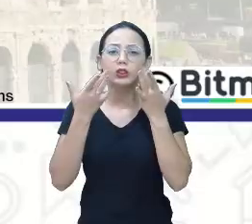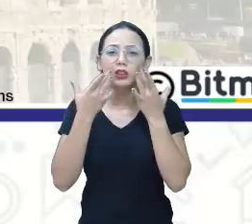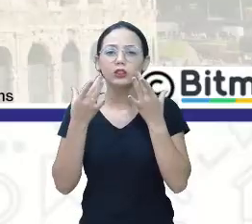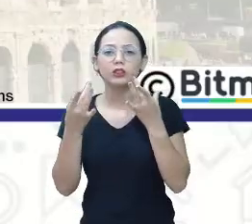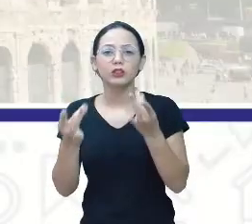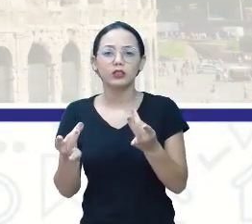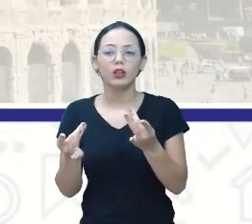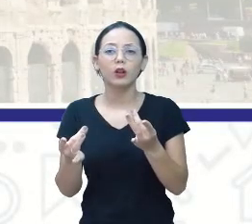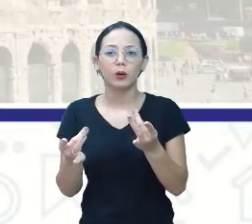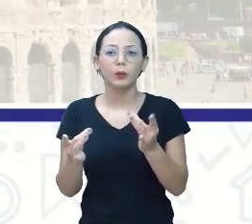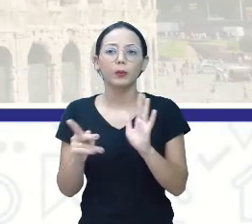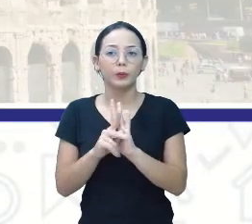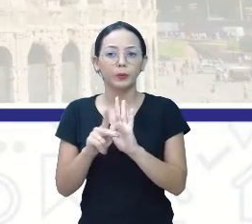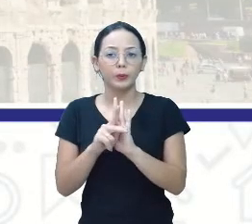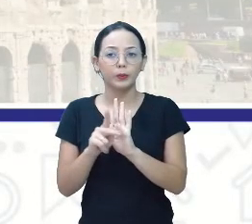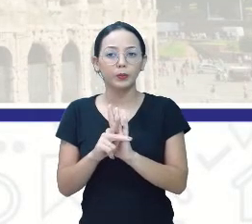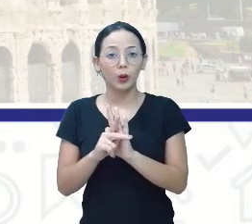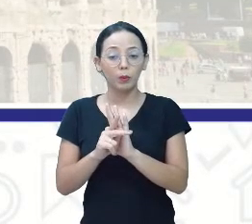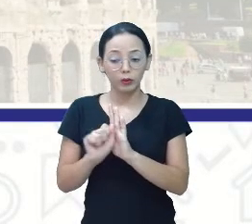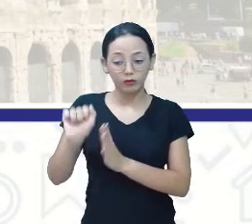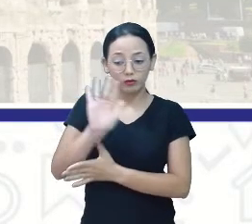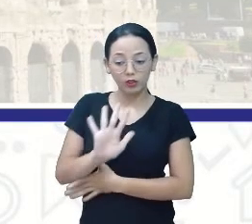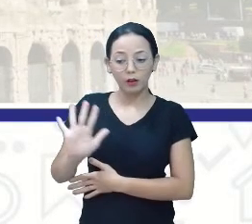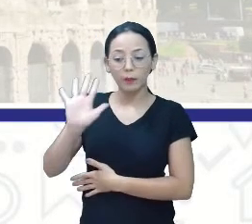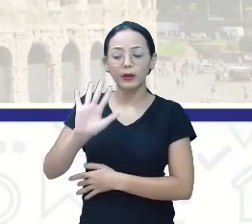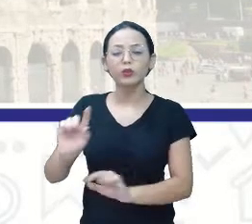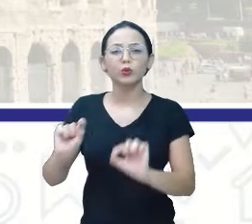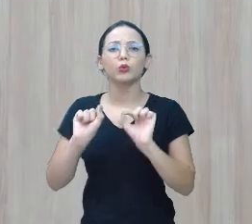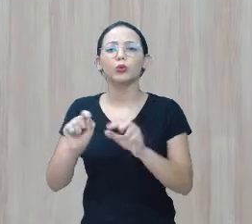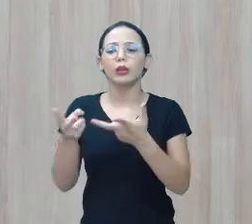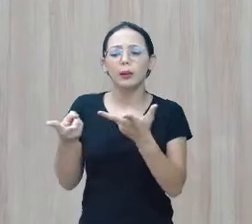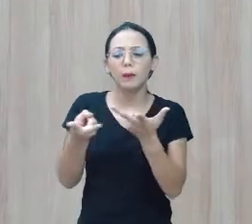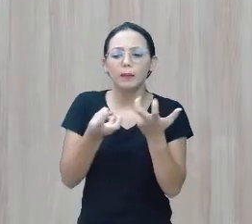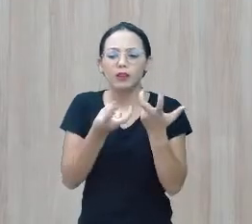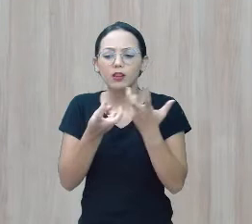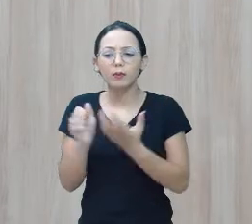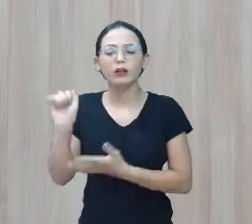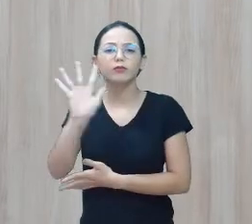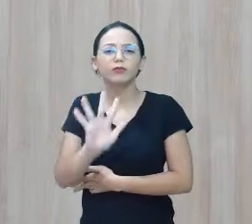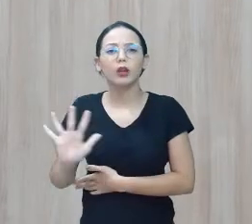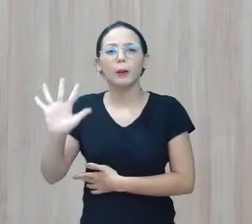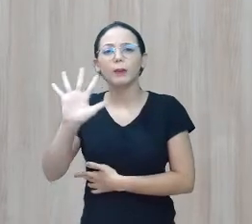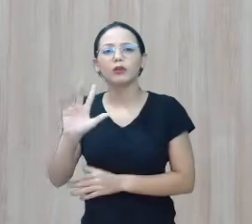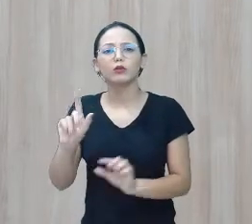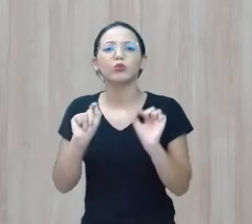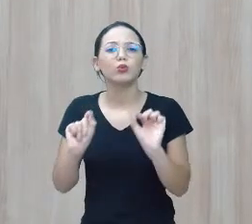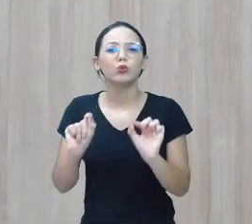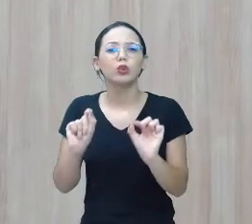atenção nessas imagens, o que nós podemos perceber a partir das imagens do vídeo,